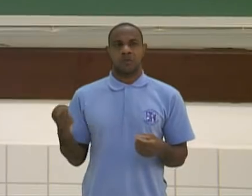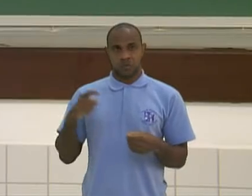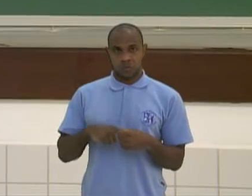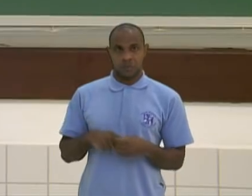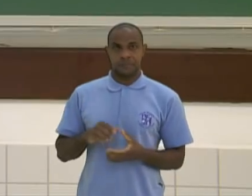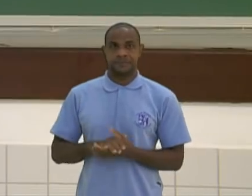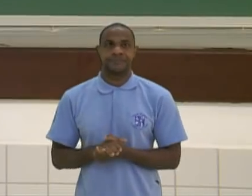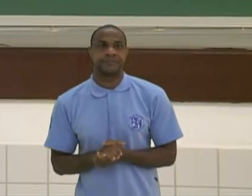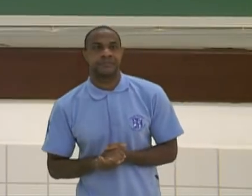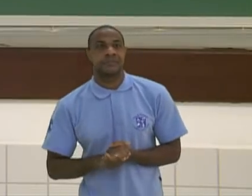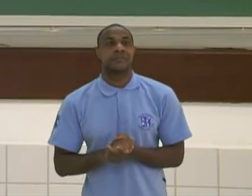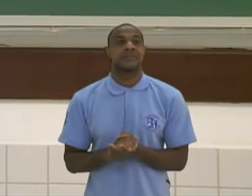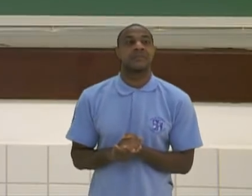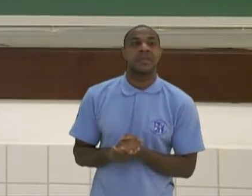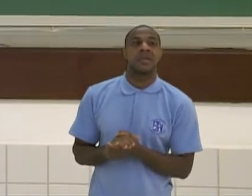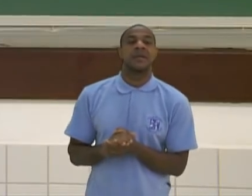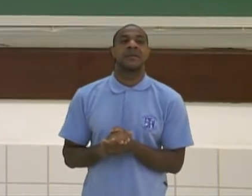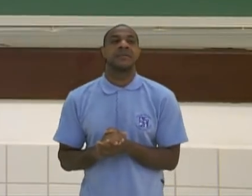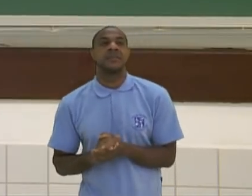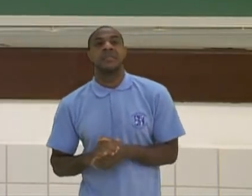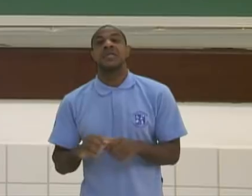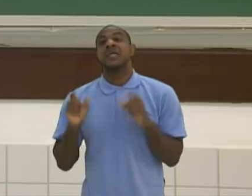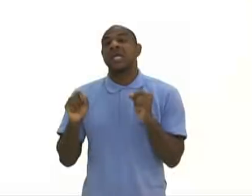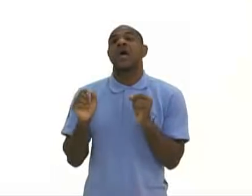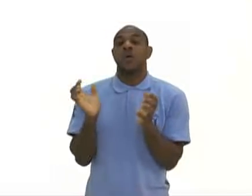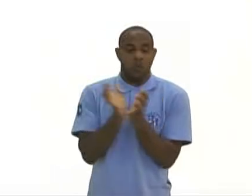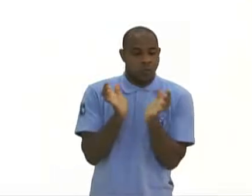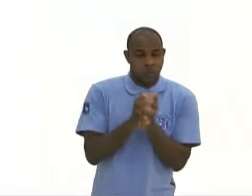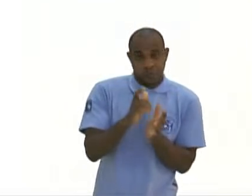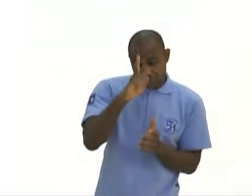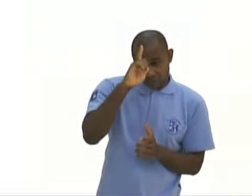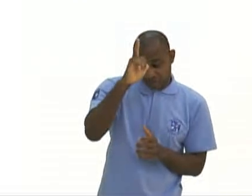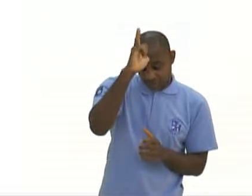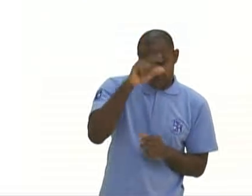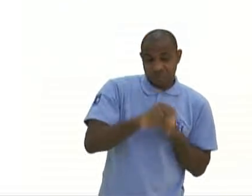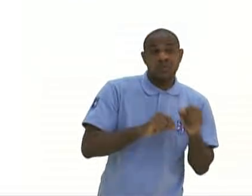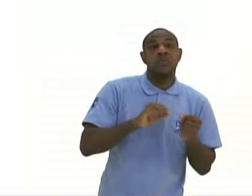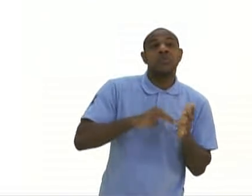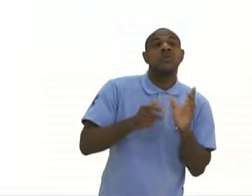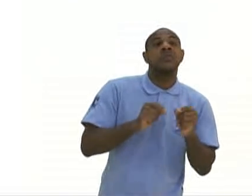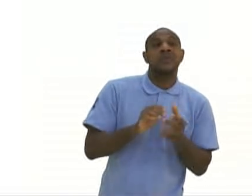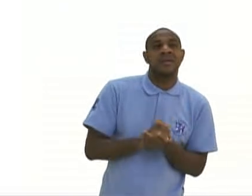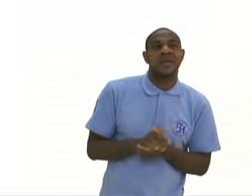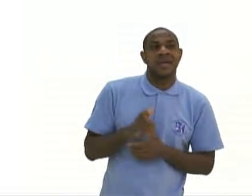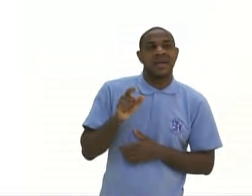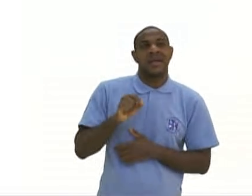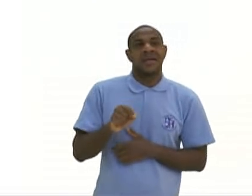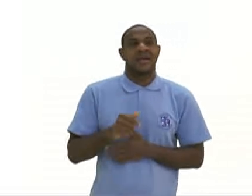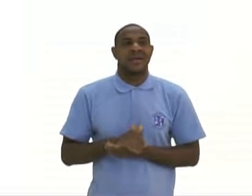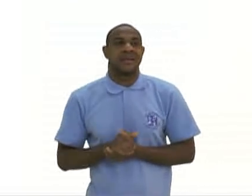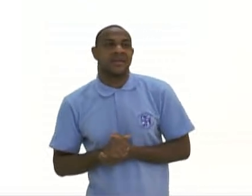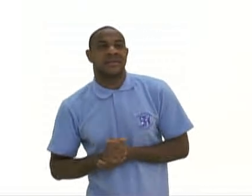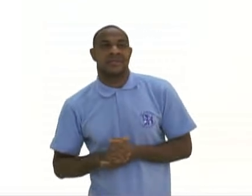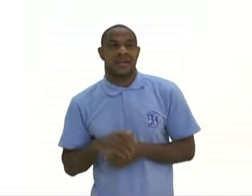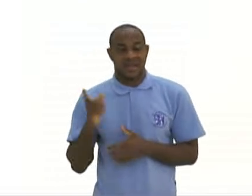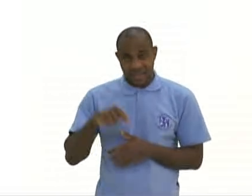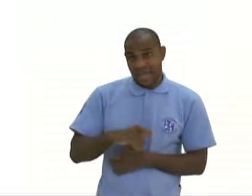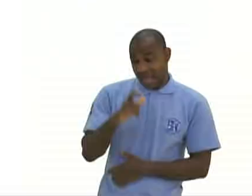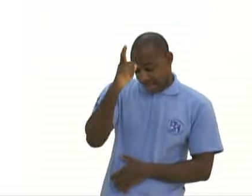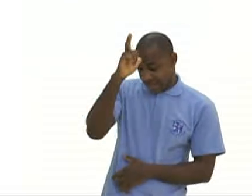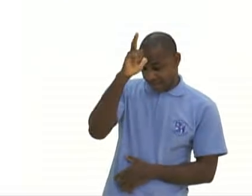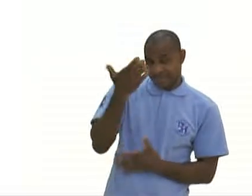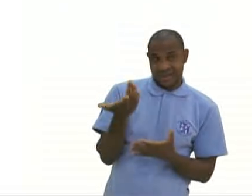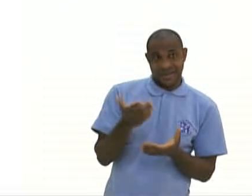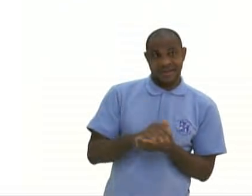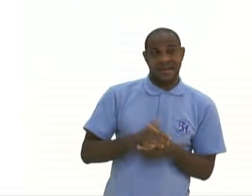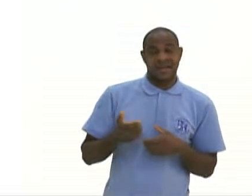Voltei? Vamos corrigir juntos? Germanos era o nome dado aos habitantes da Germânia. Inclusive a Alemanha, viu? Olha que